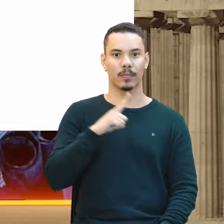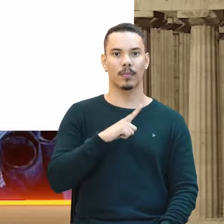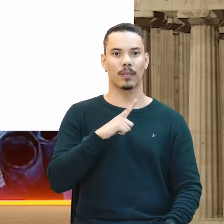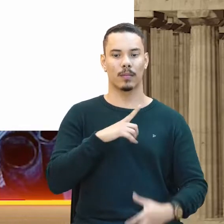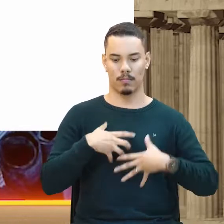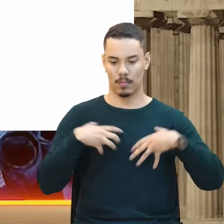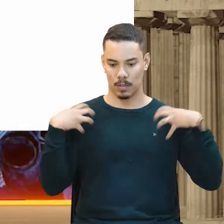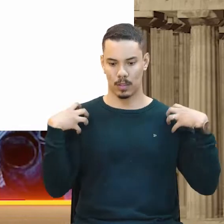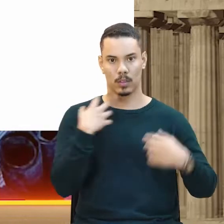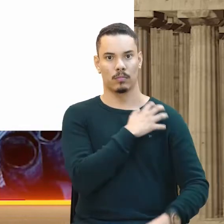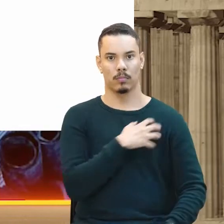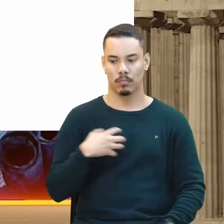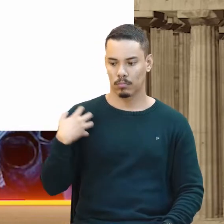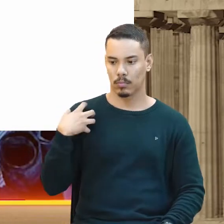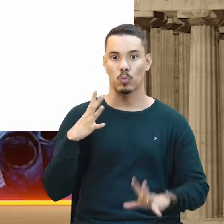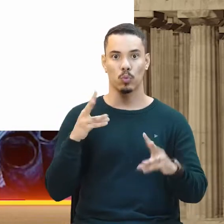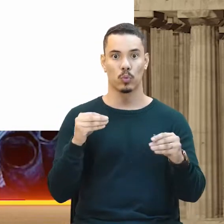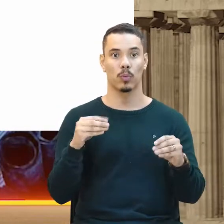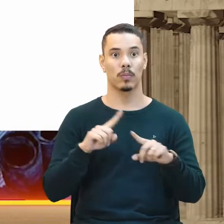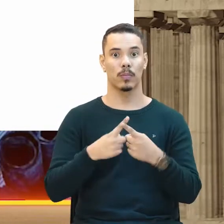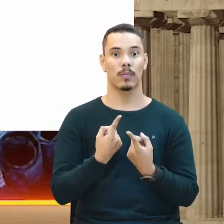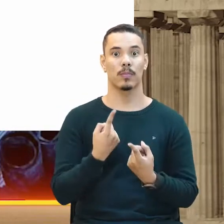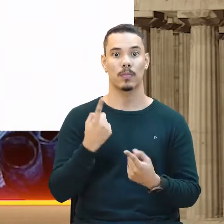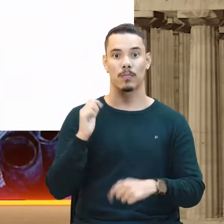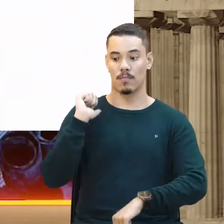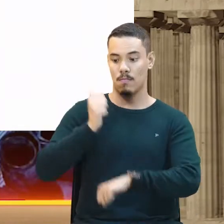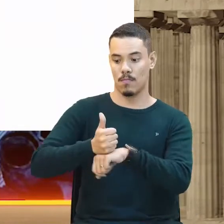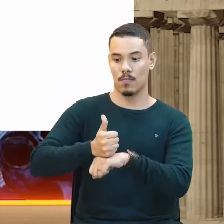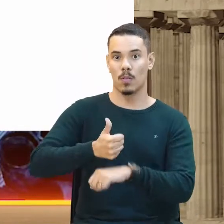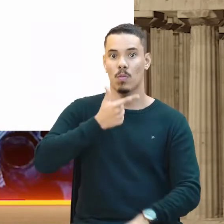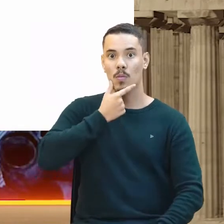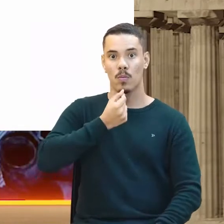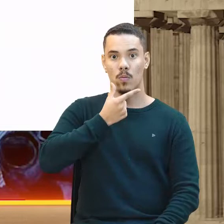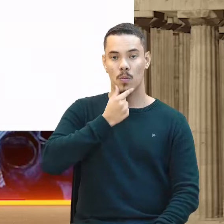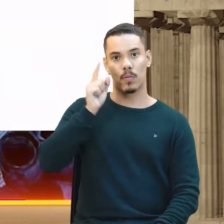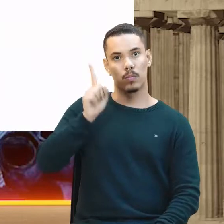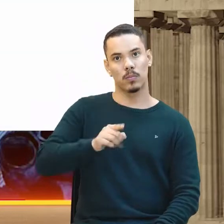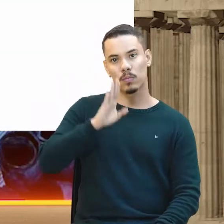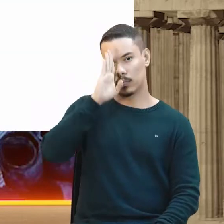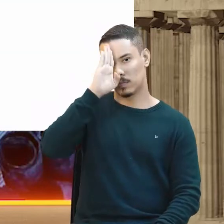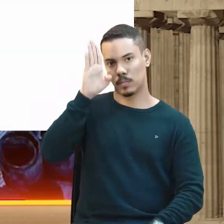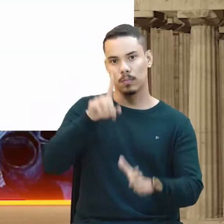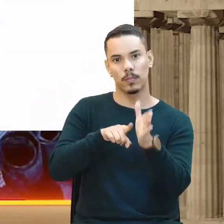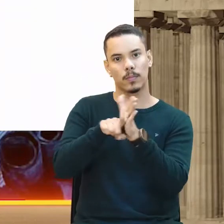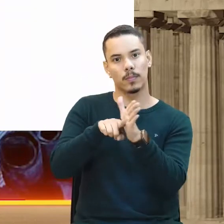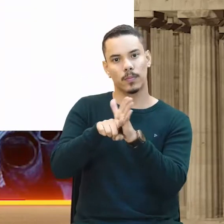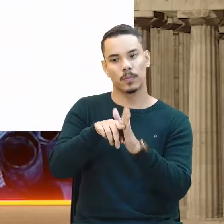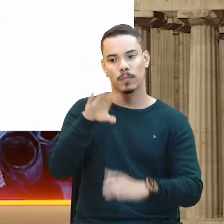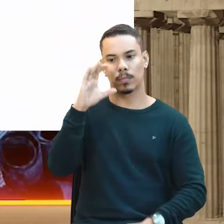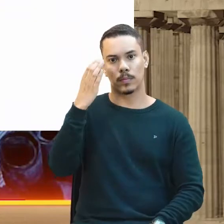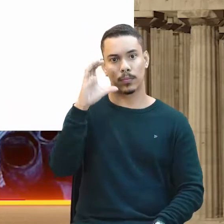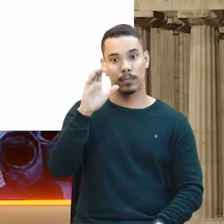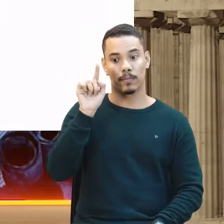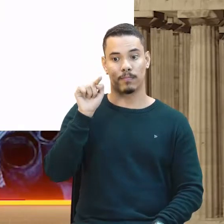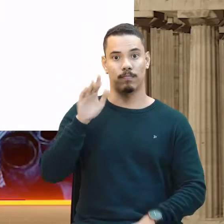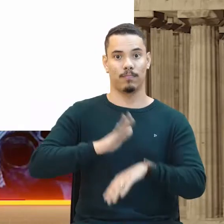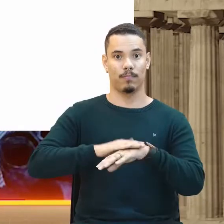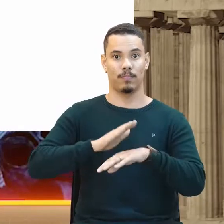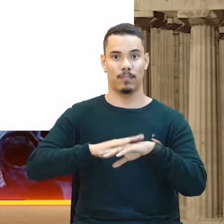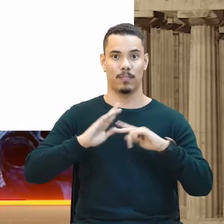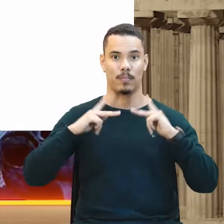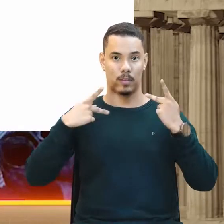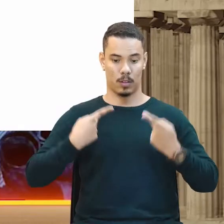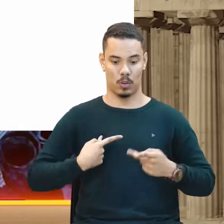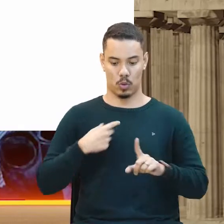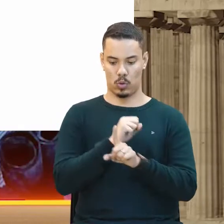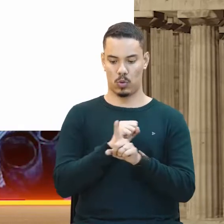Aristóteles, que o homem é colocado no centro da pesquisa científica, o homem enquanto um ser que vive em sociedade